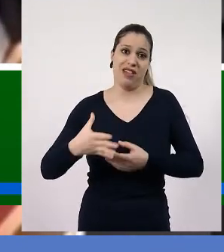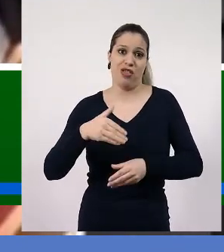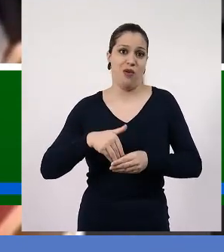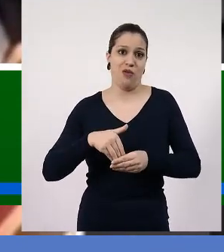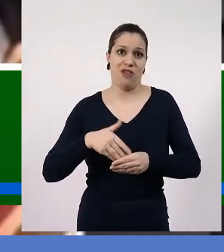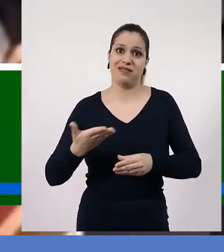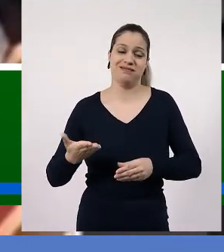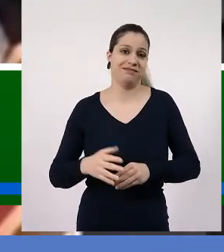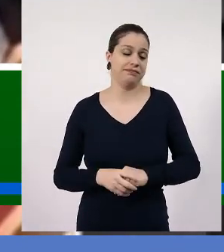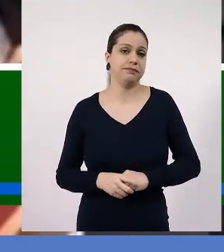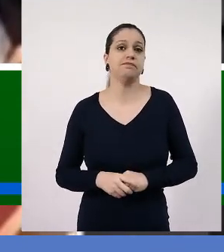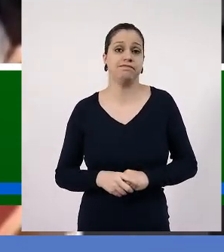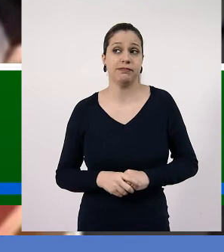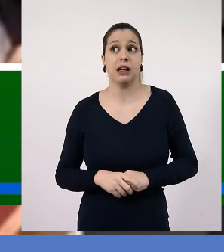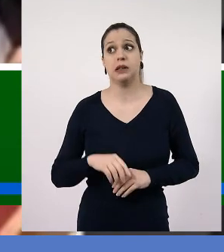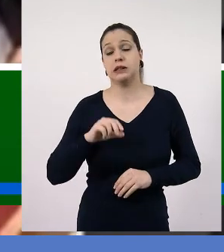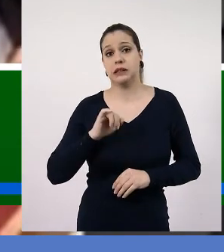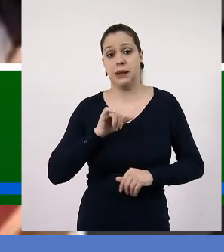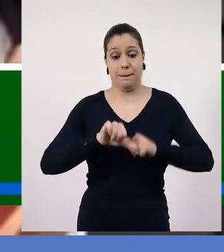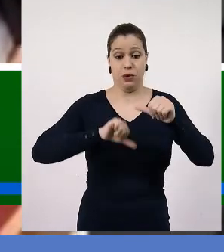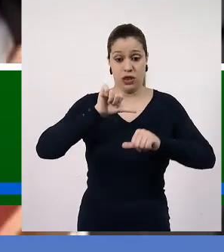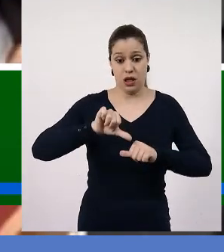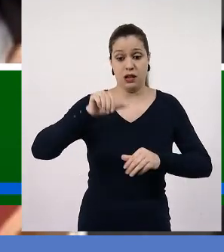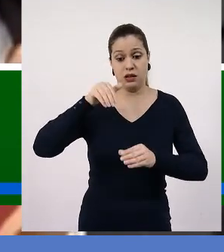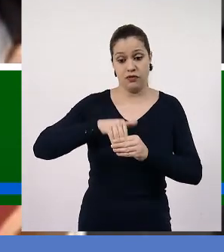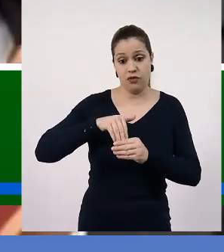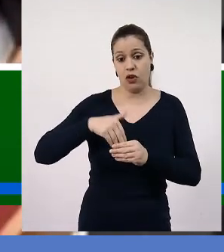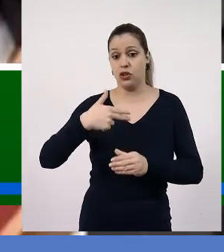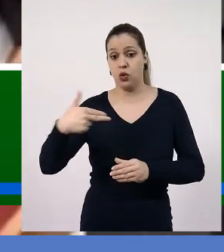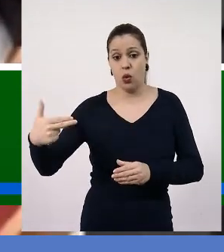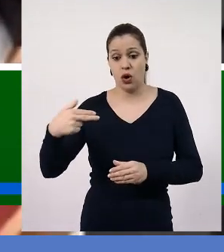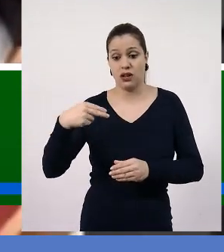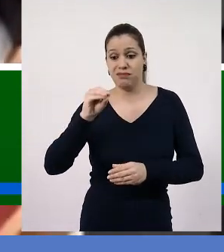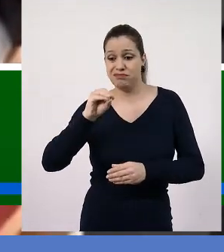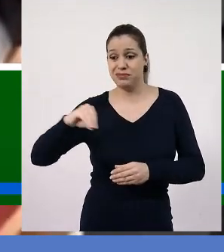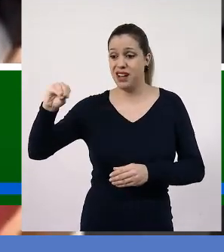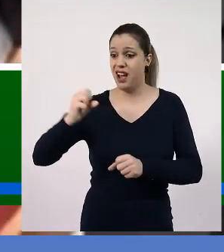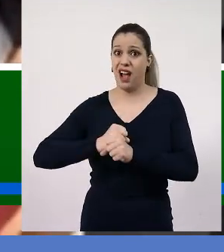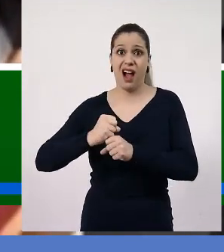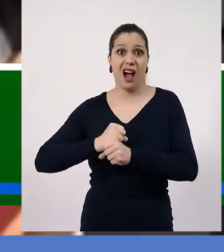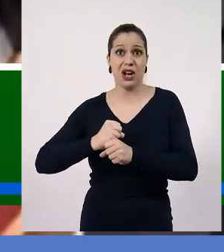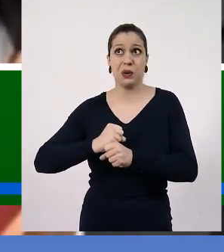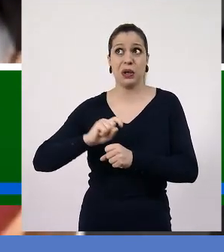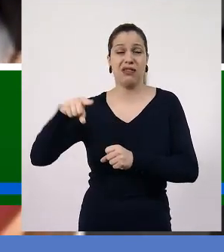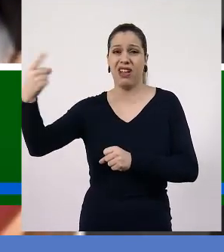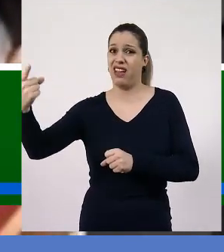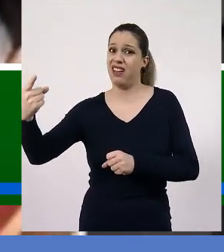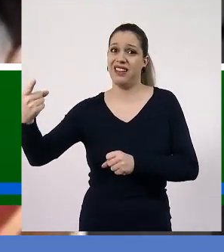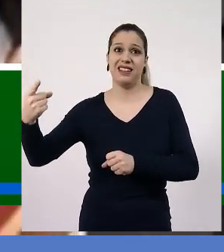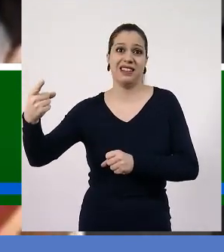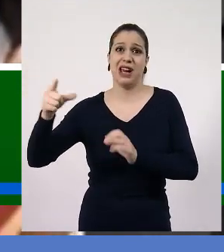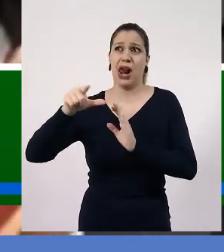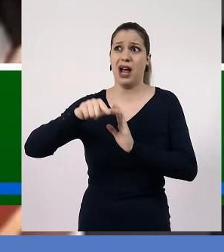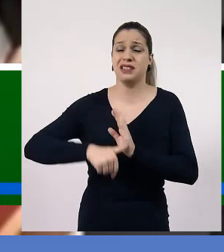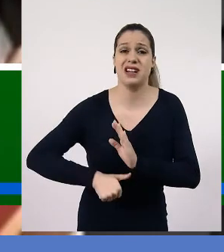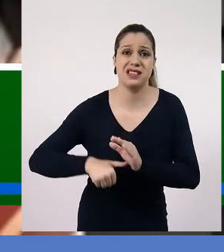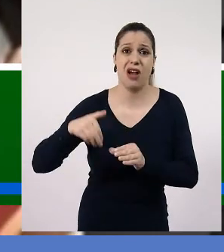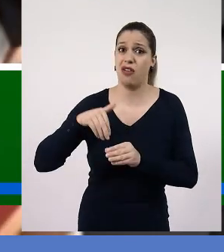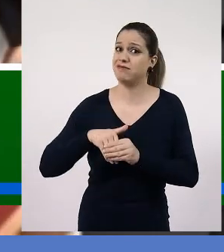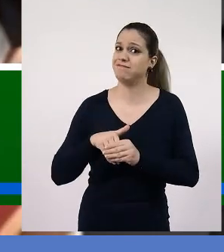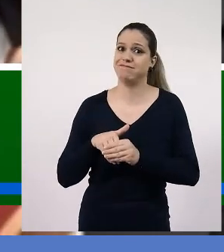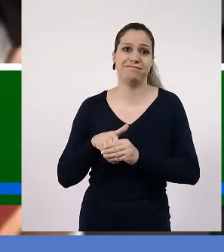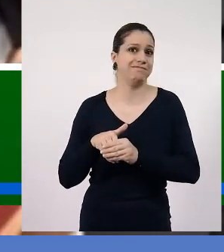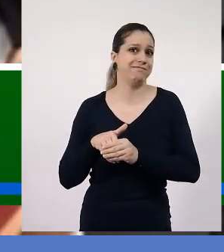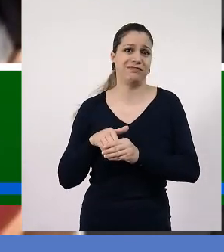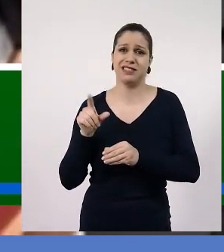Qualquer mudança nesse sentido de uma eleição, passando de um ano para o outro, a dificuldade é muito grande. Precisa ter a votação,